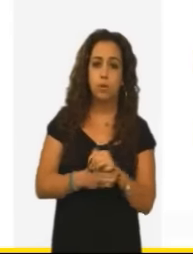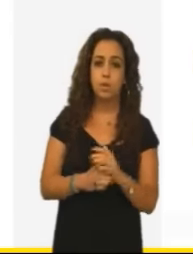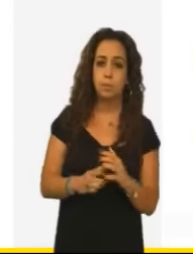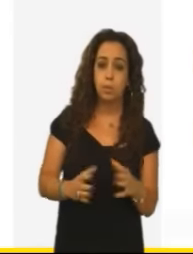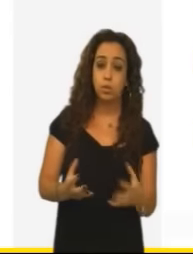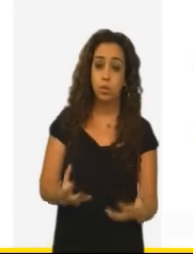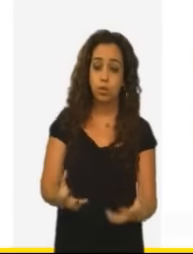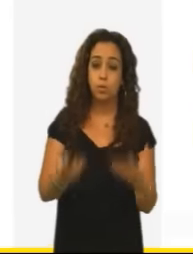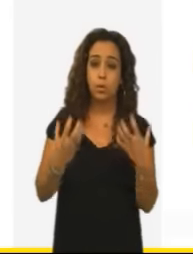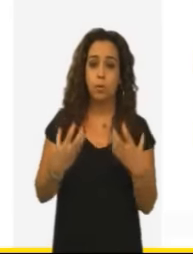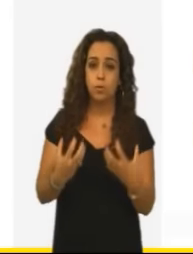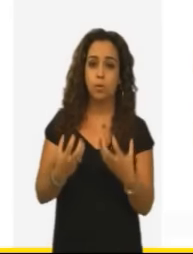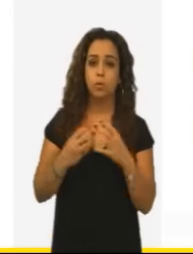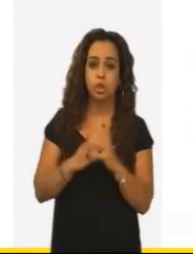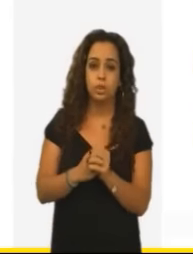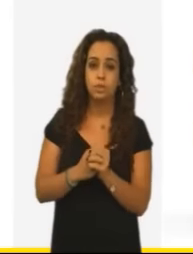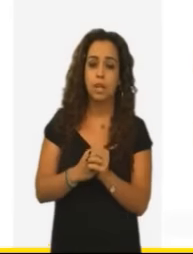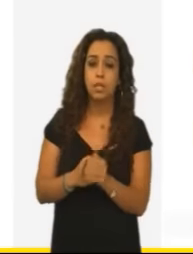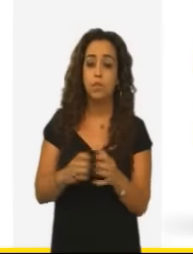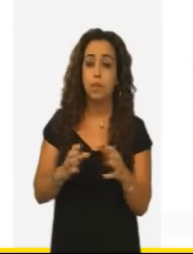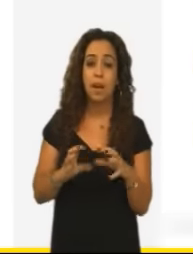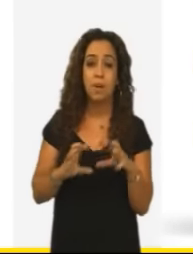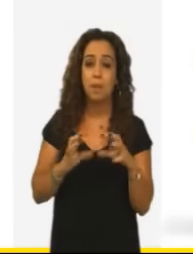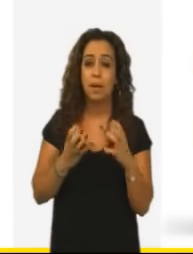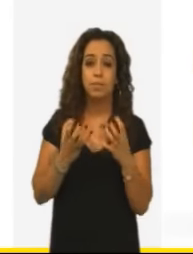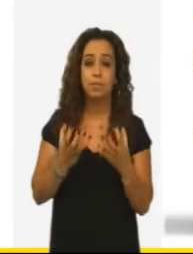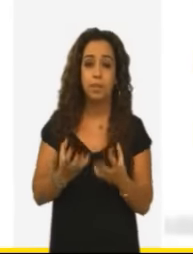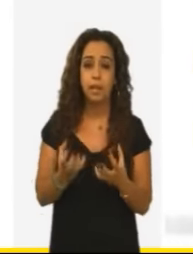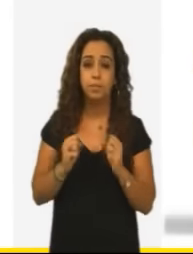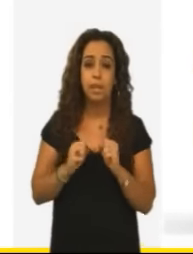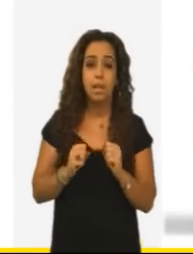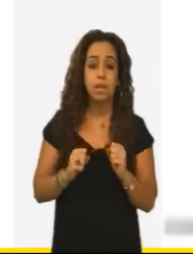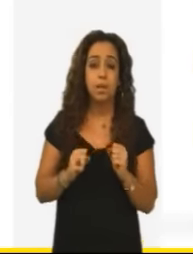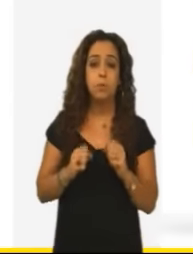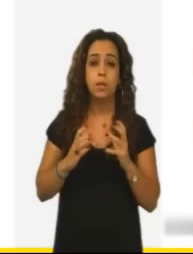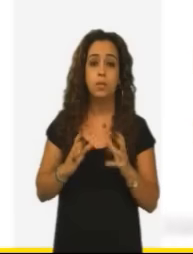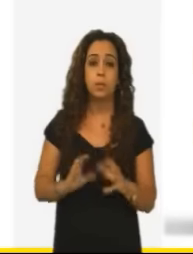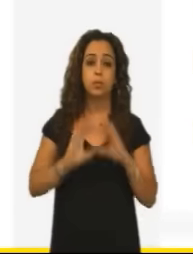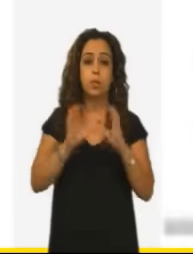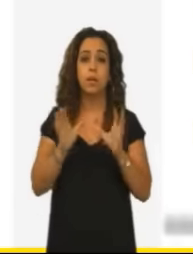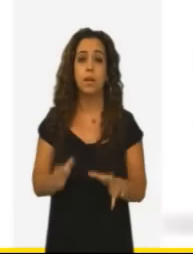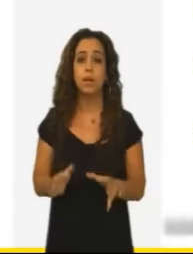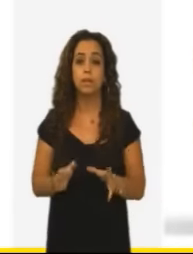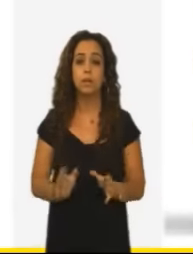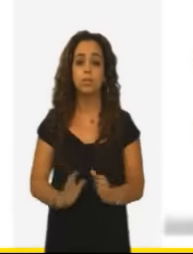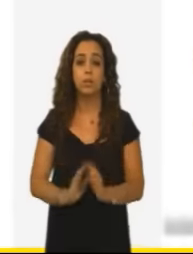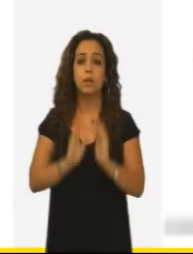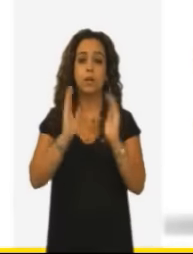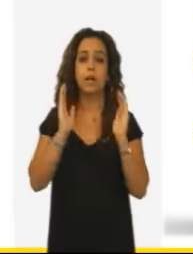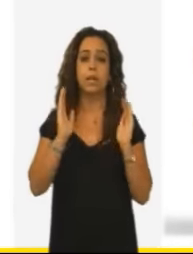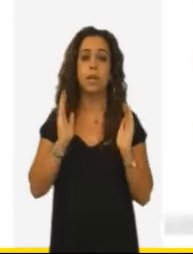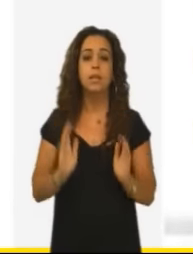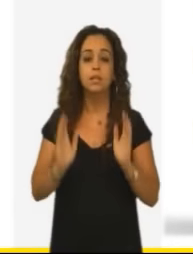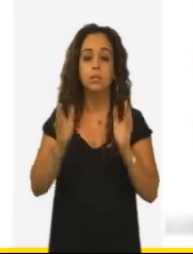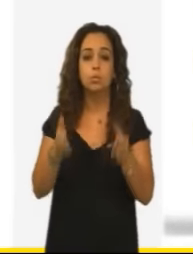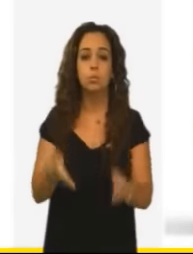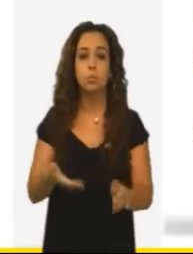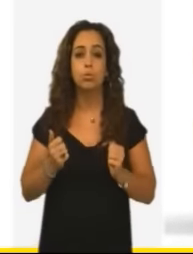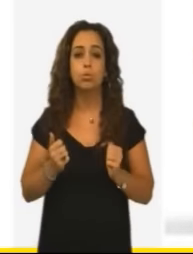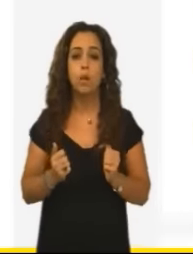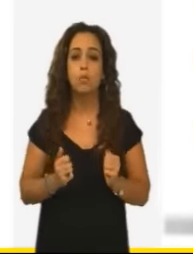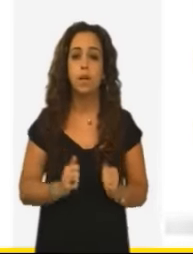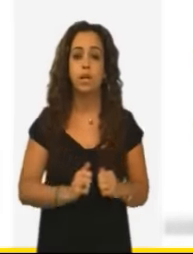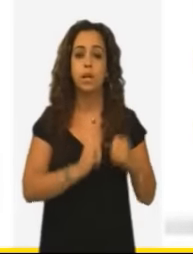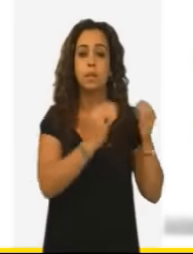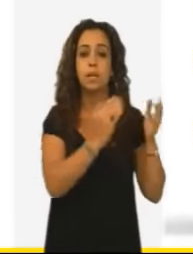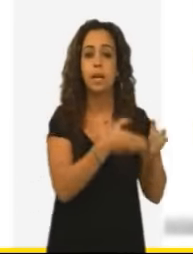bastante. Eu falo assim, quando a gente estuda morfologia, a gente vai olhar o que a palavra em si é. Eu, por exemplo, sou a Rafaela. Eu sou a Rafaela dando um